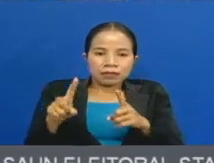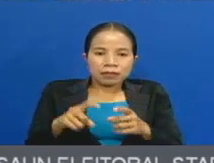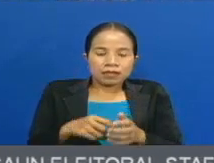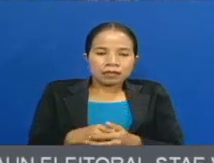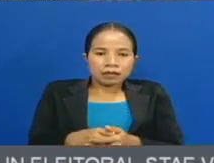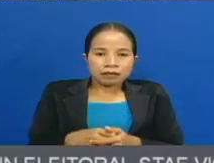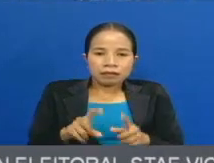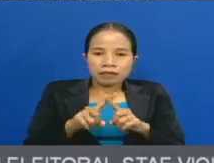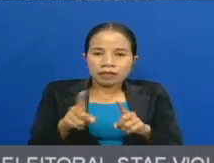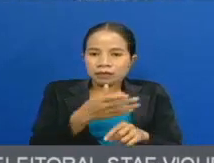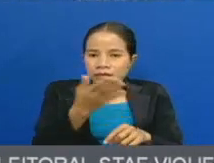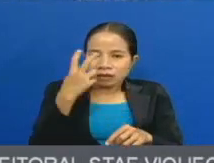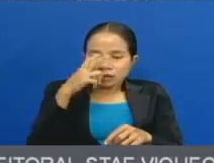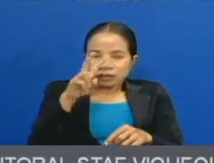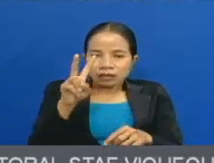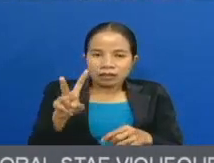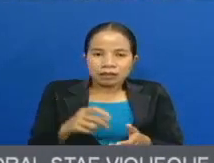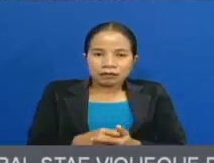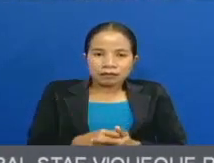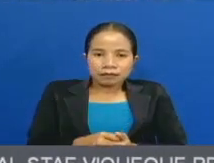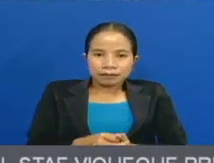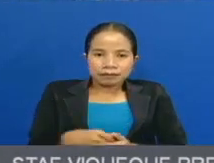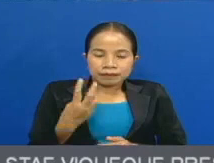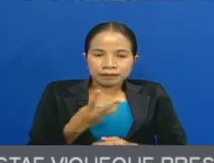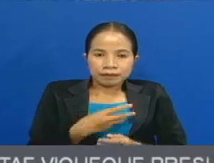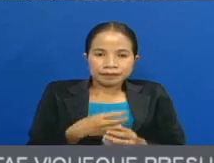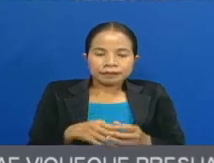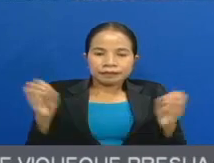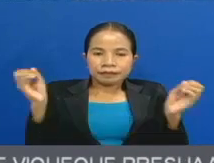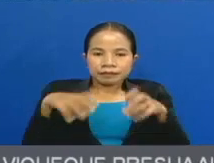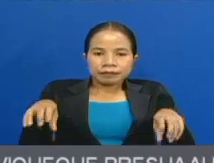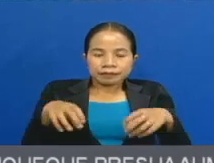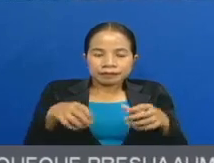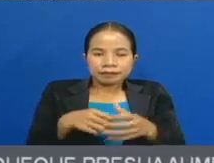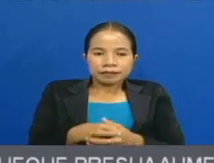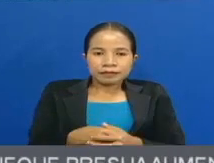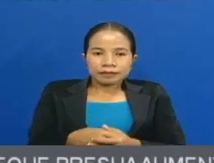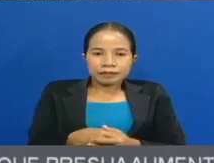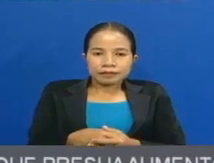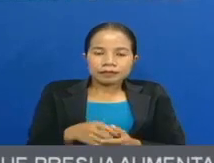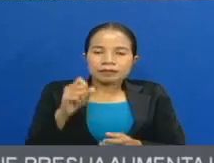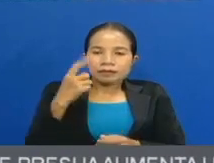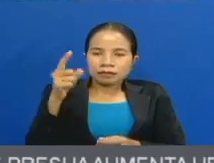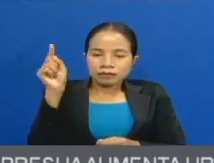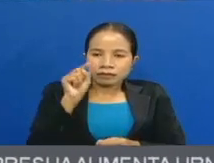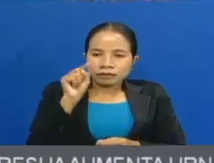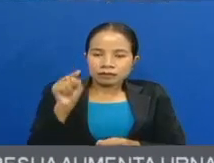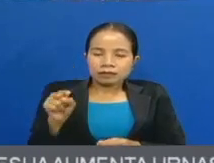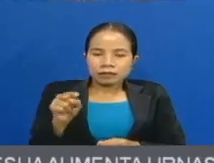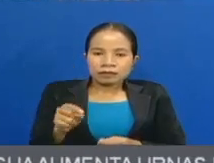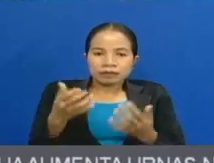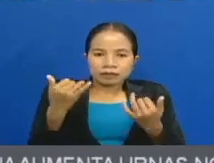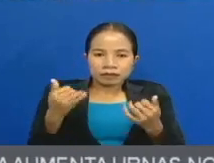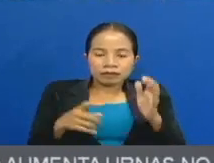se não tiver areia, e tinha desemprego, e tal, então, que era 11%, foi ainda